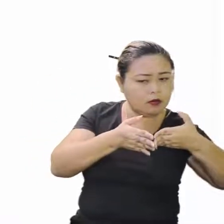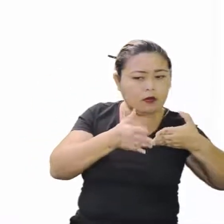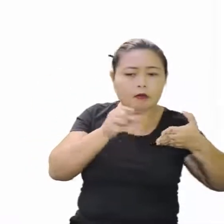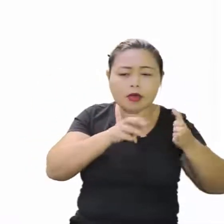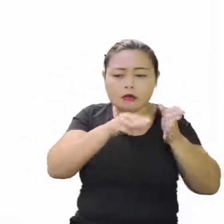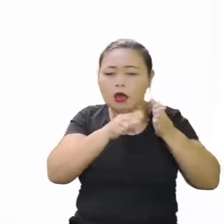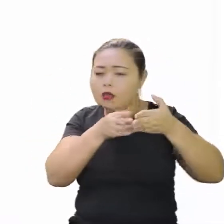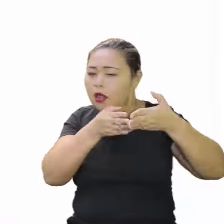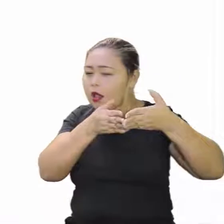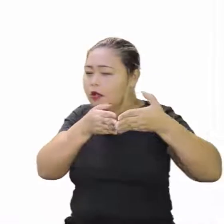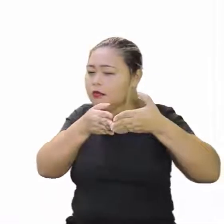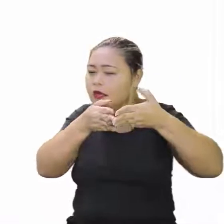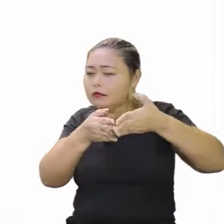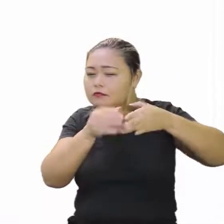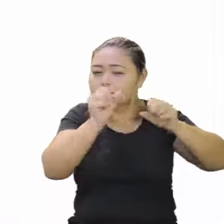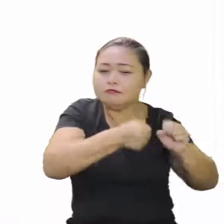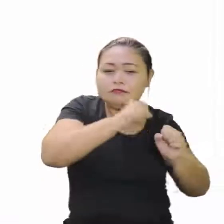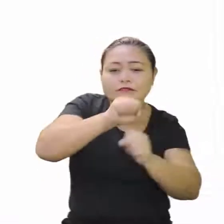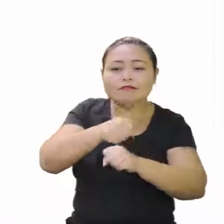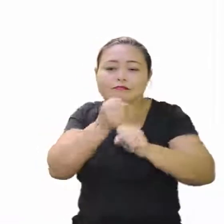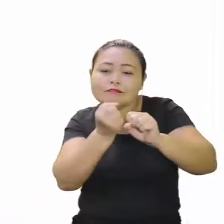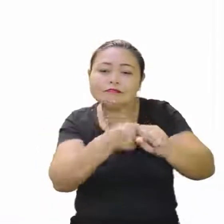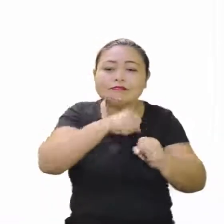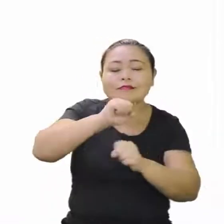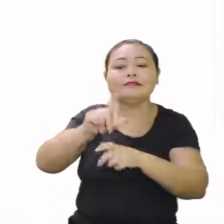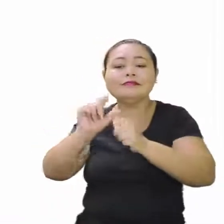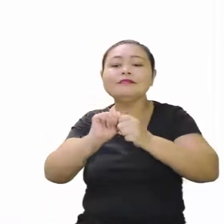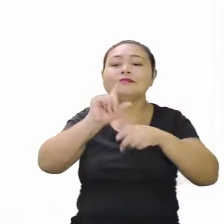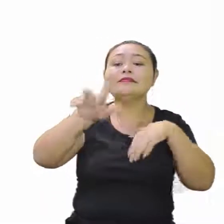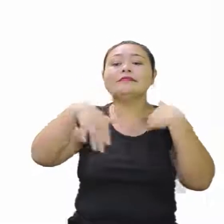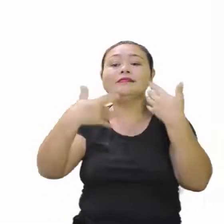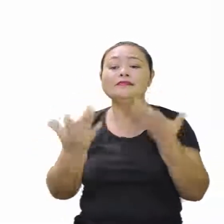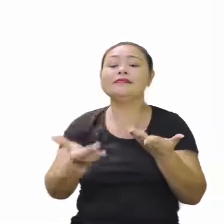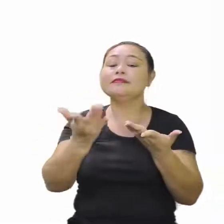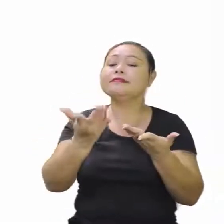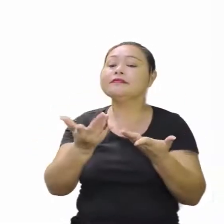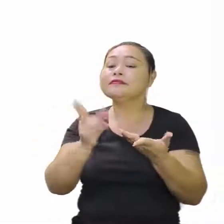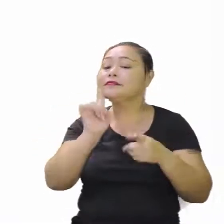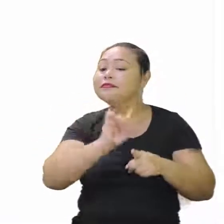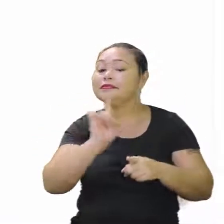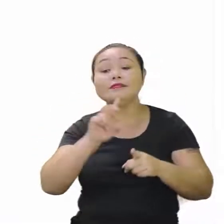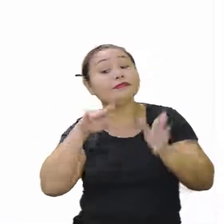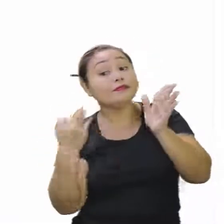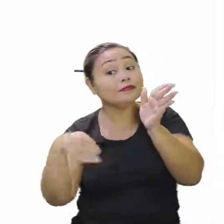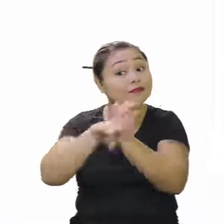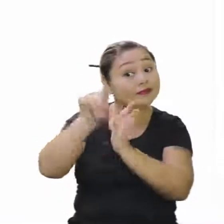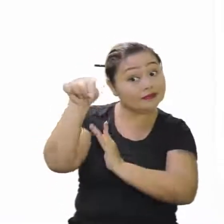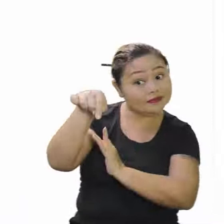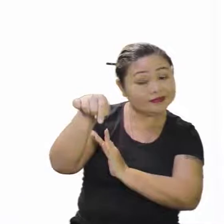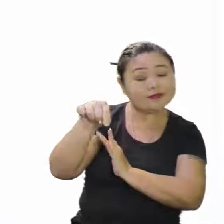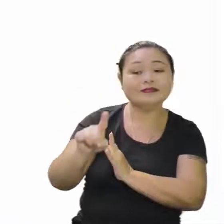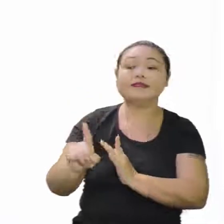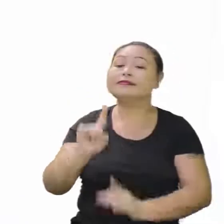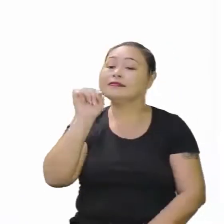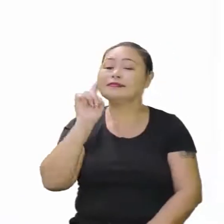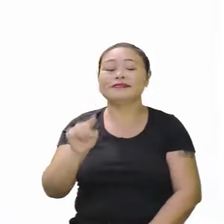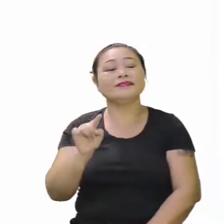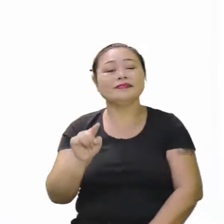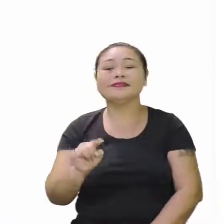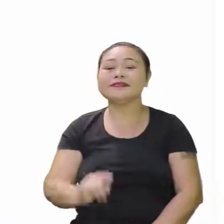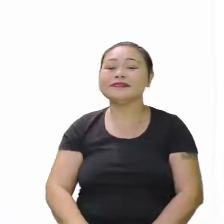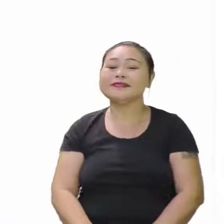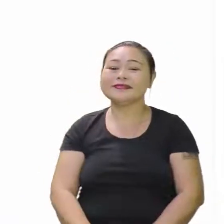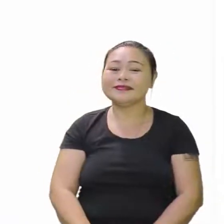pegar o rio Madeira e descer. Vai lá. Essa canoa não virá. Olhei, olhei, olhei. Eu chego lá. Aê!